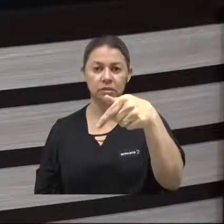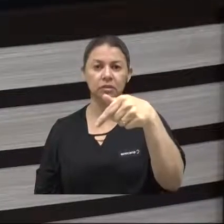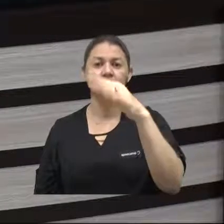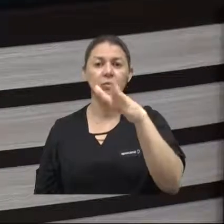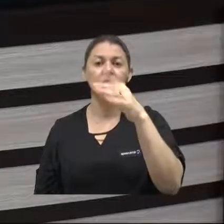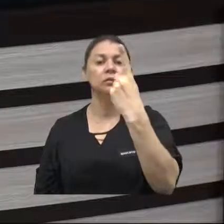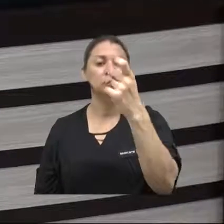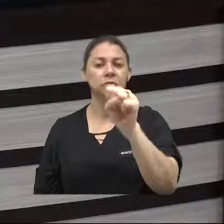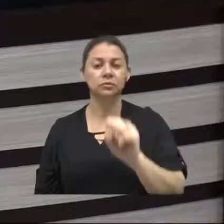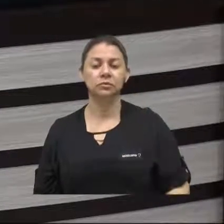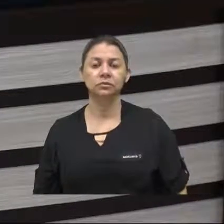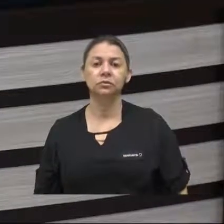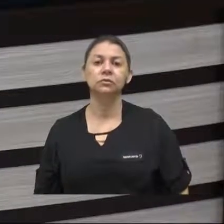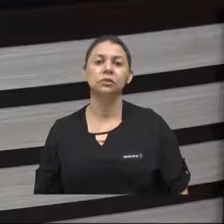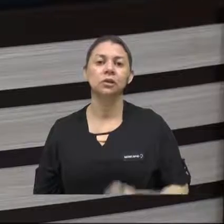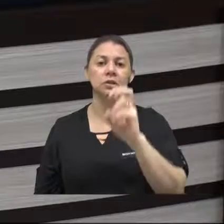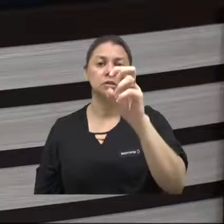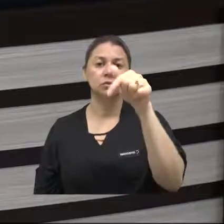57447/2018,